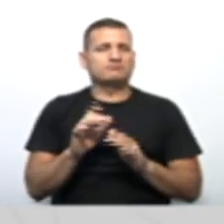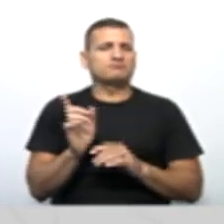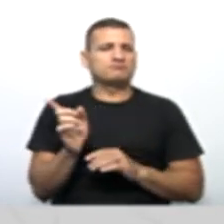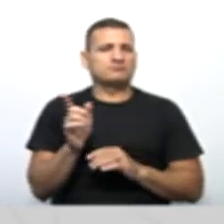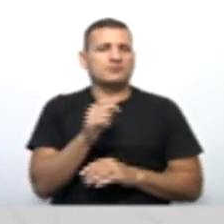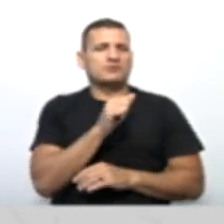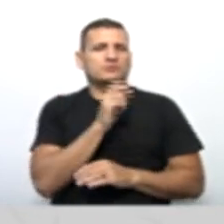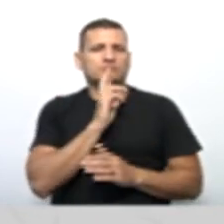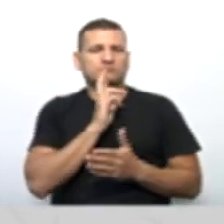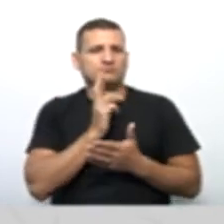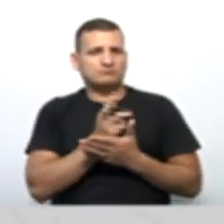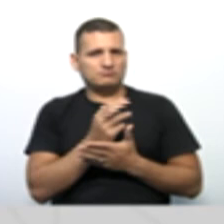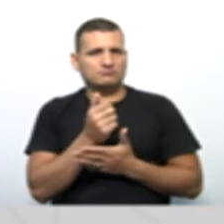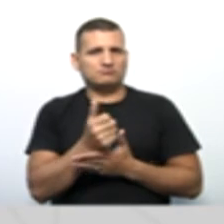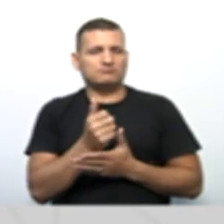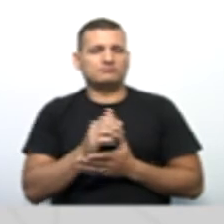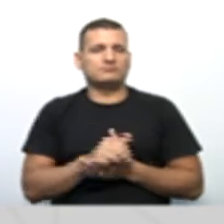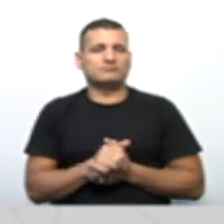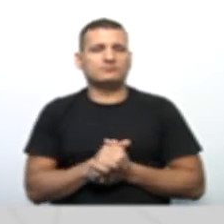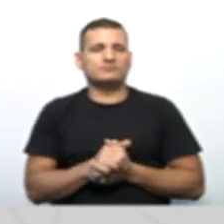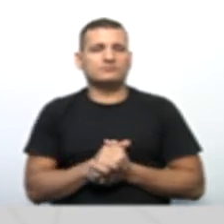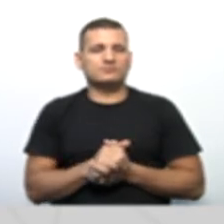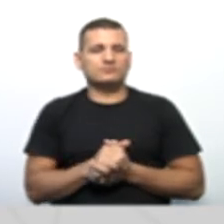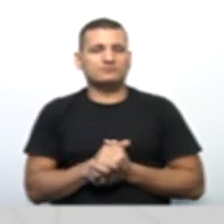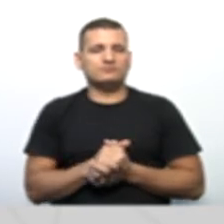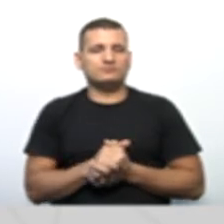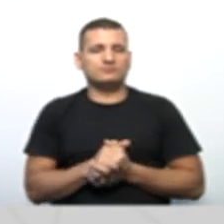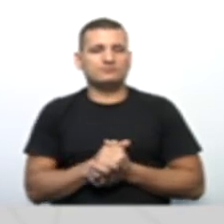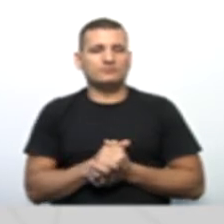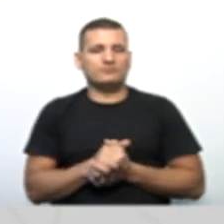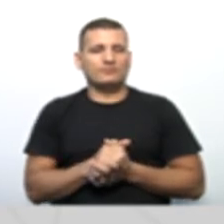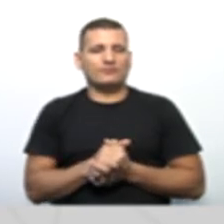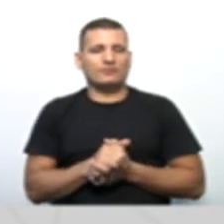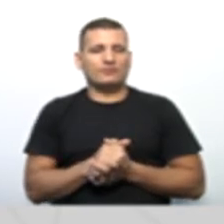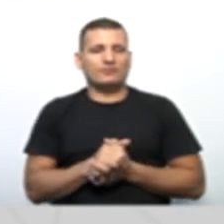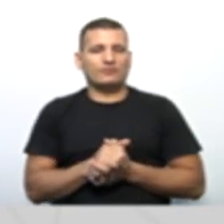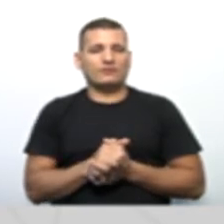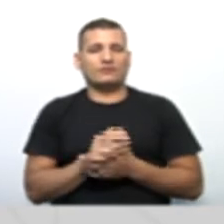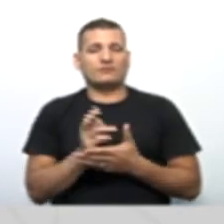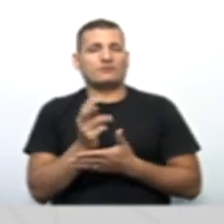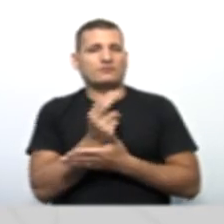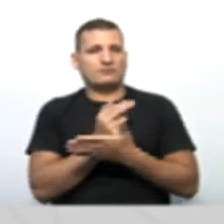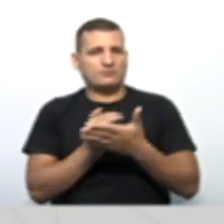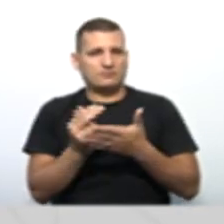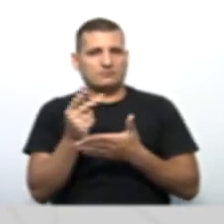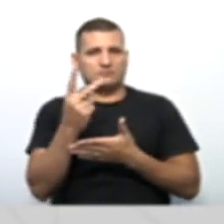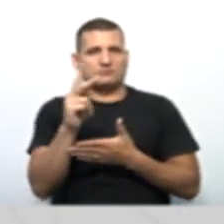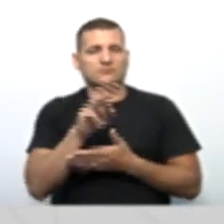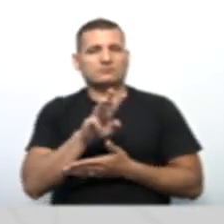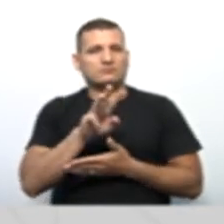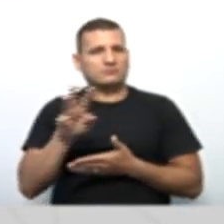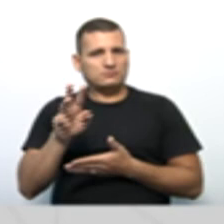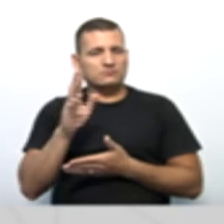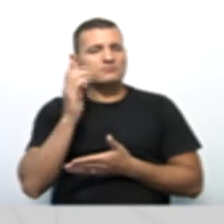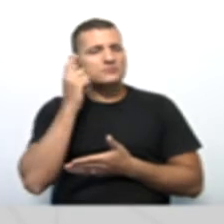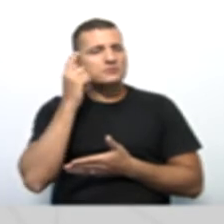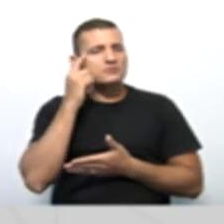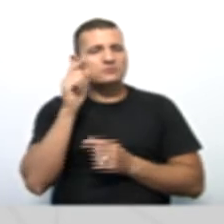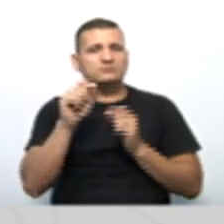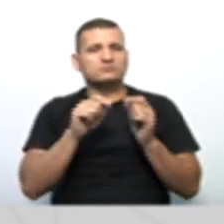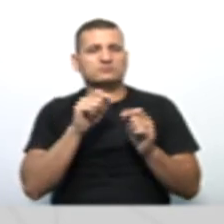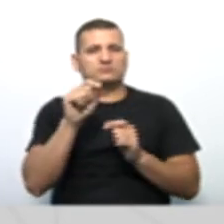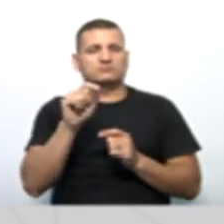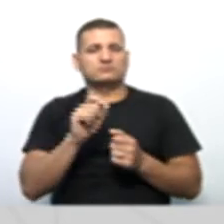está bem bacana de desenhar é uma planta do site você já imaginou o que você vai fazer